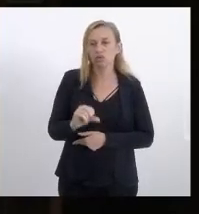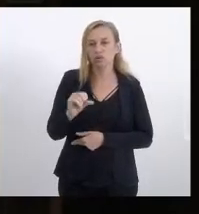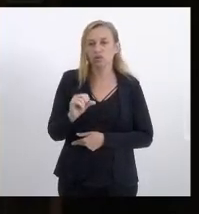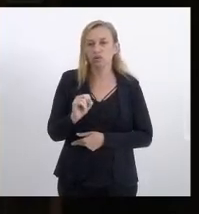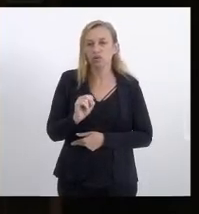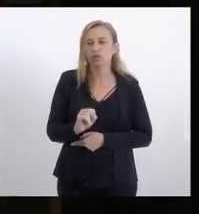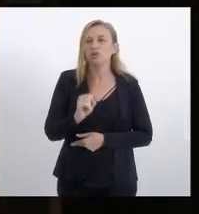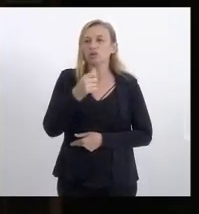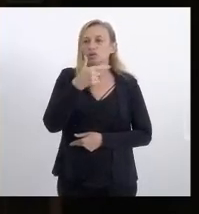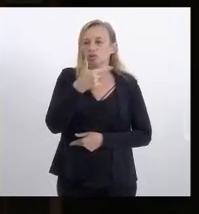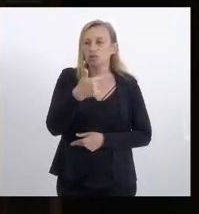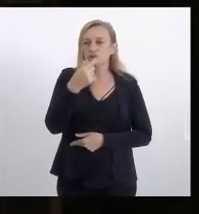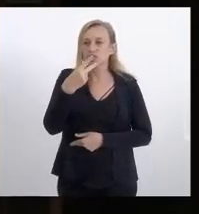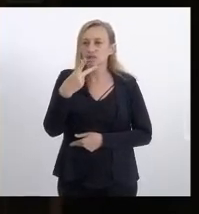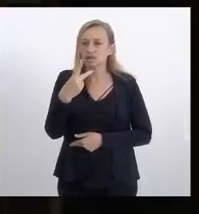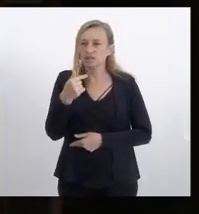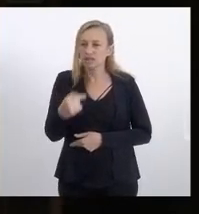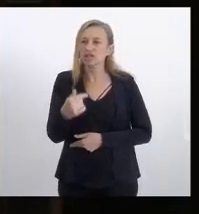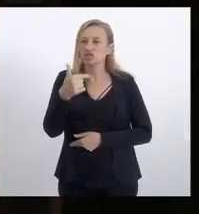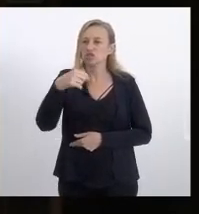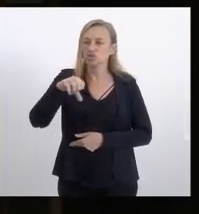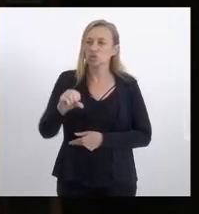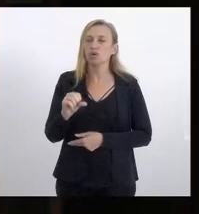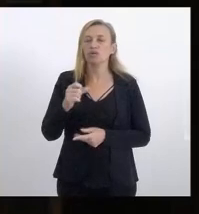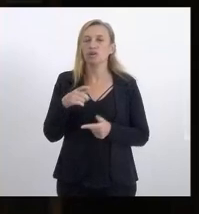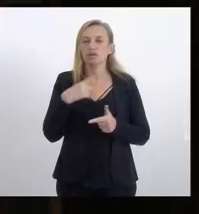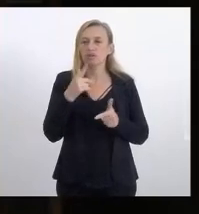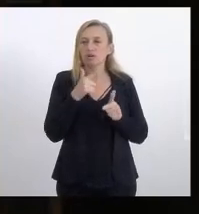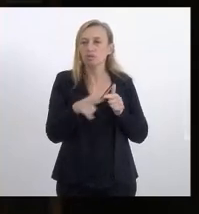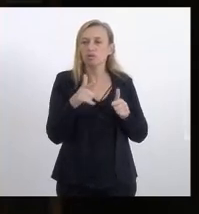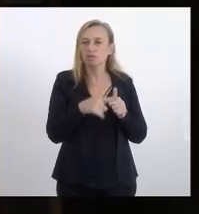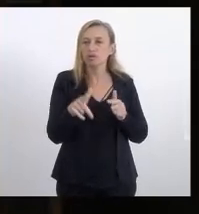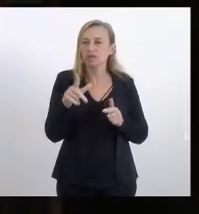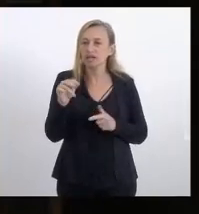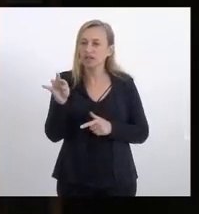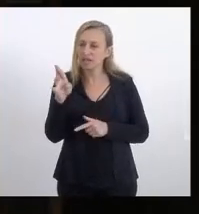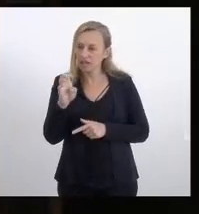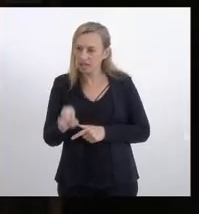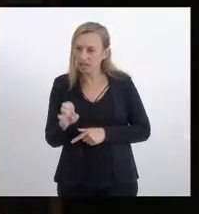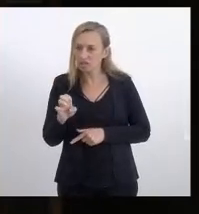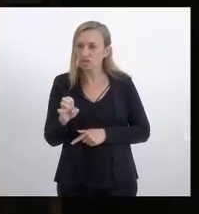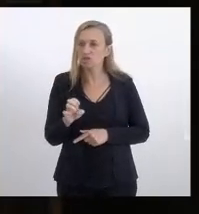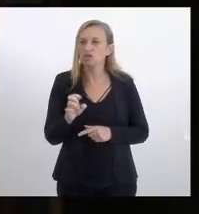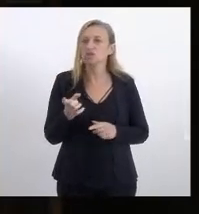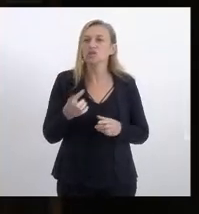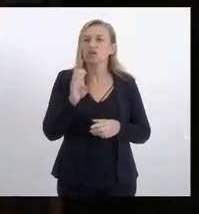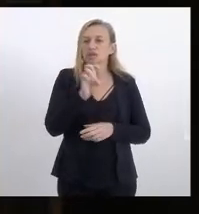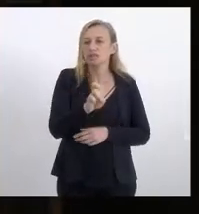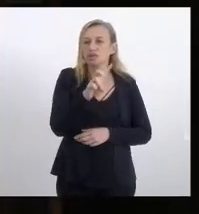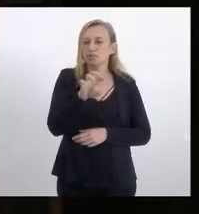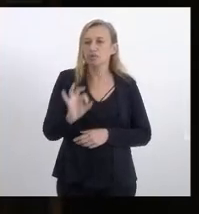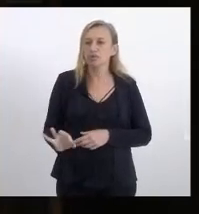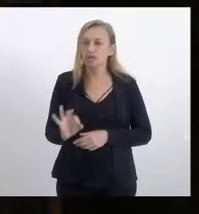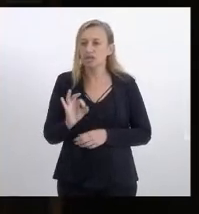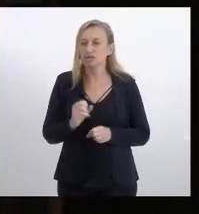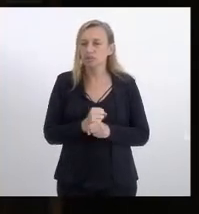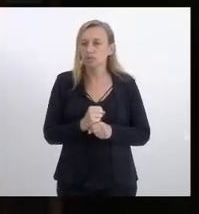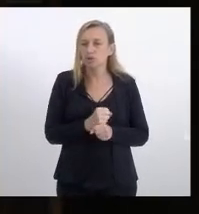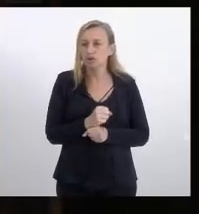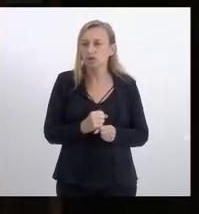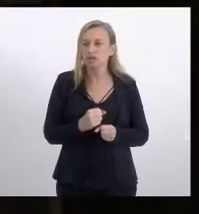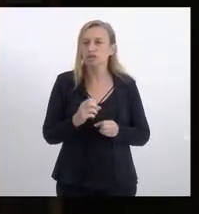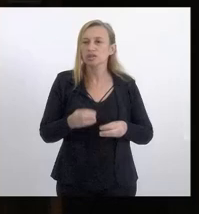279 e para solucionar o problema da Grete que tá com a questão dos cinco porcento por ano e